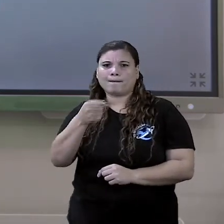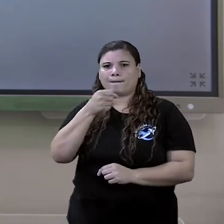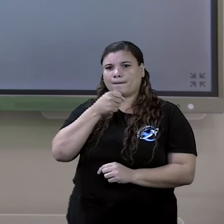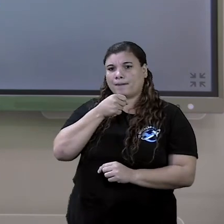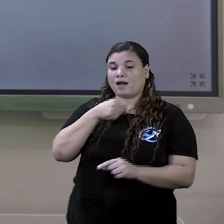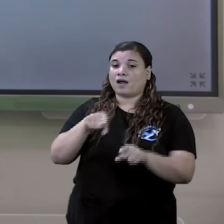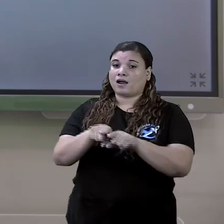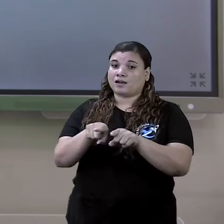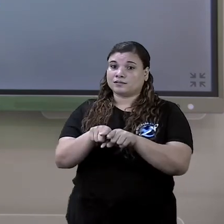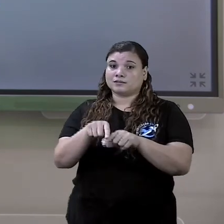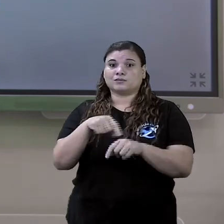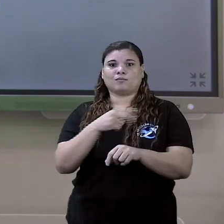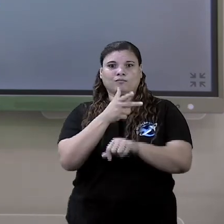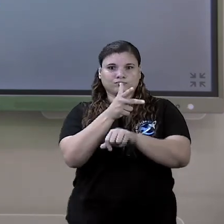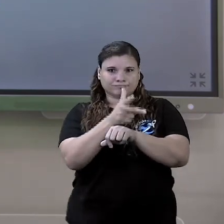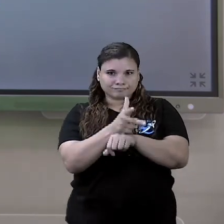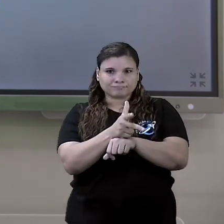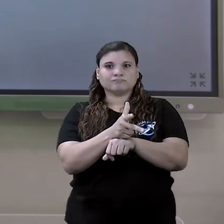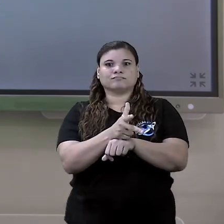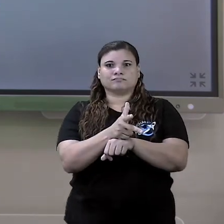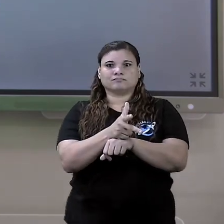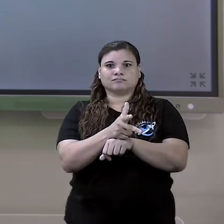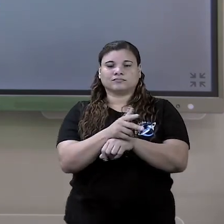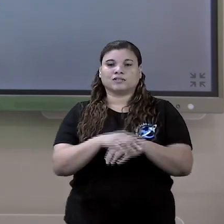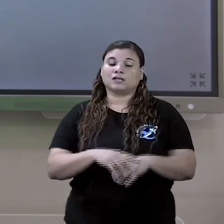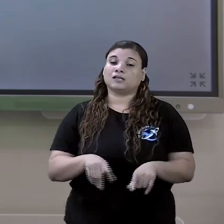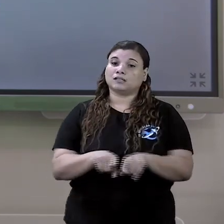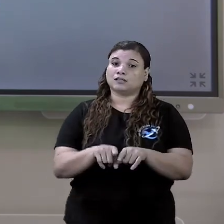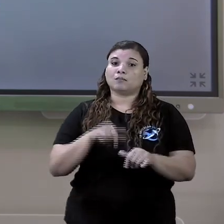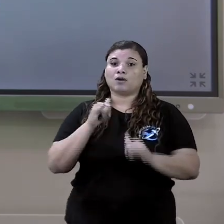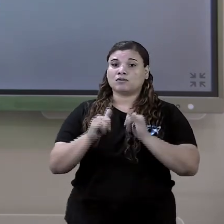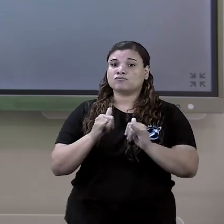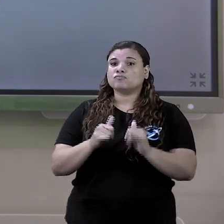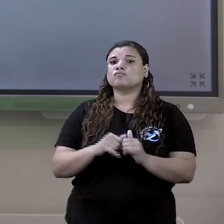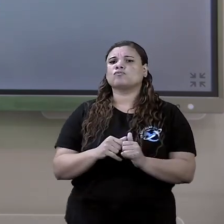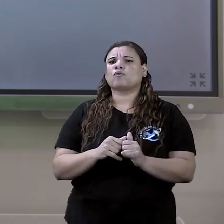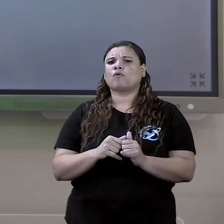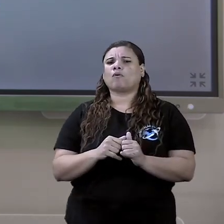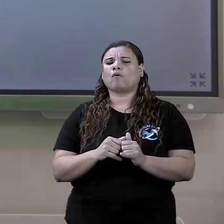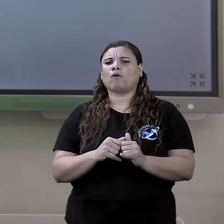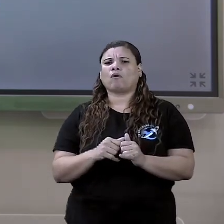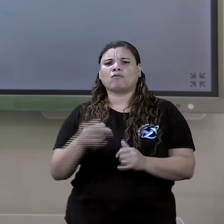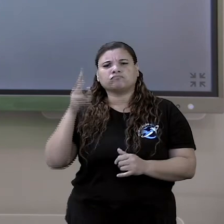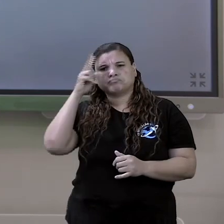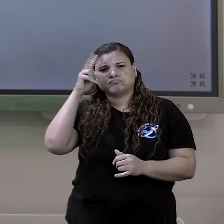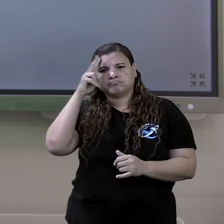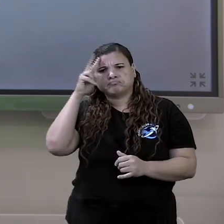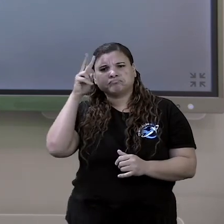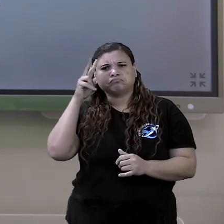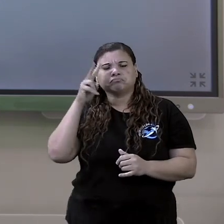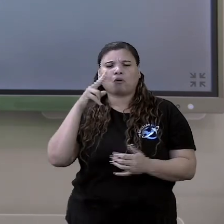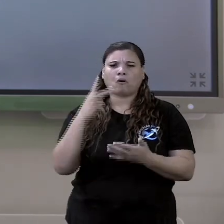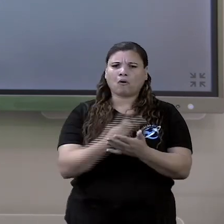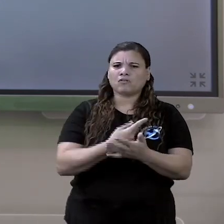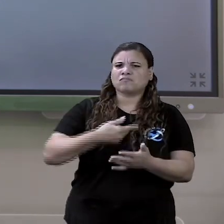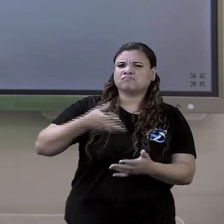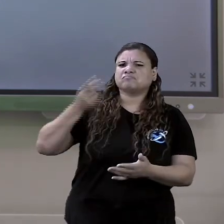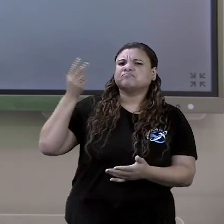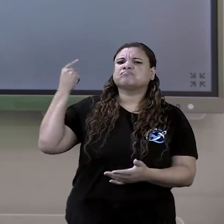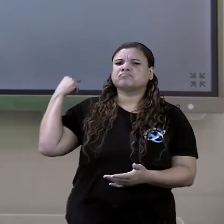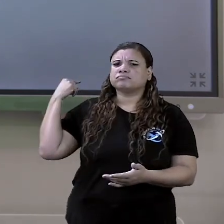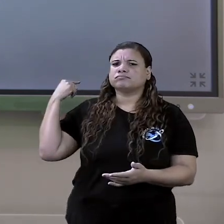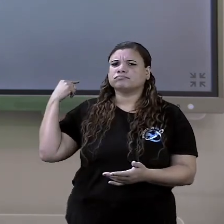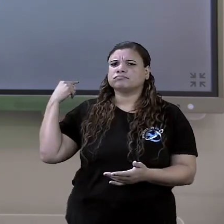aquelas histórias contadas sobre determinado acontecimento passado. Além do menino